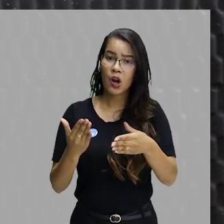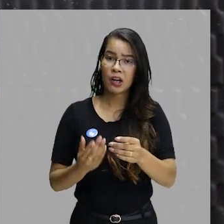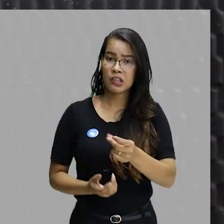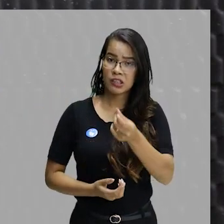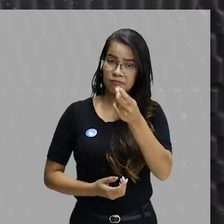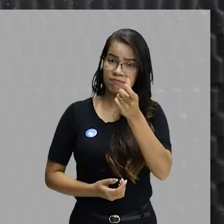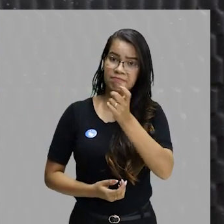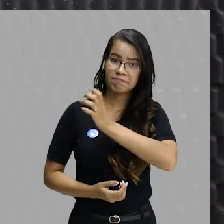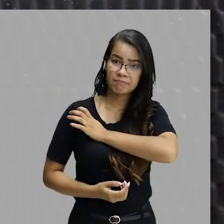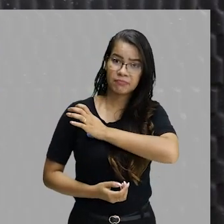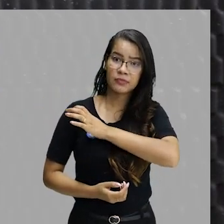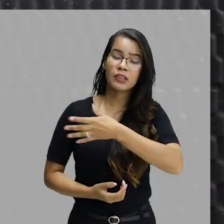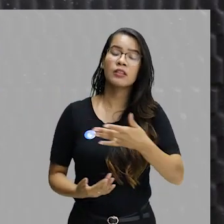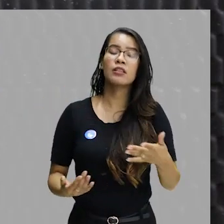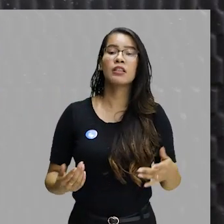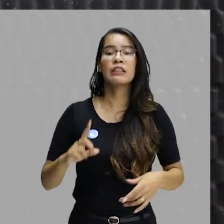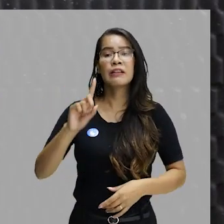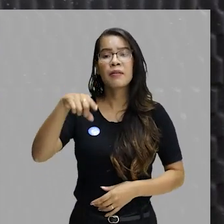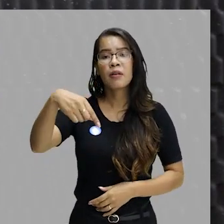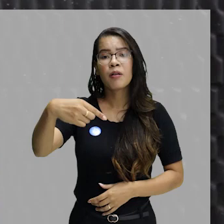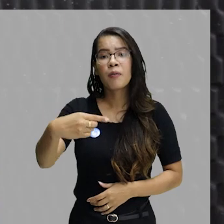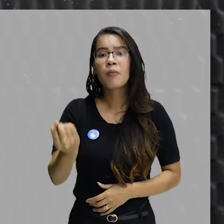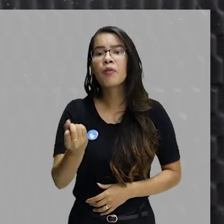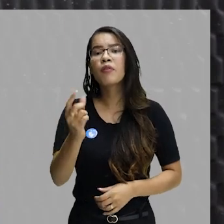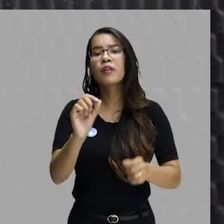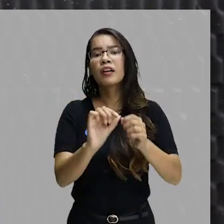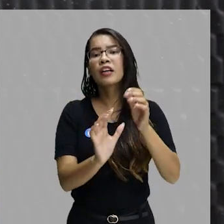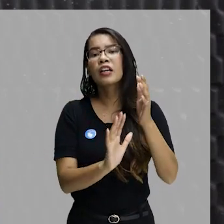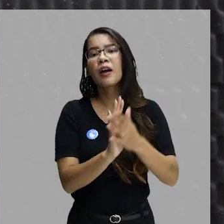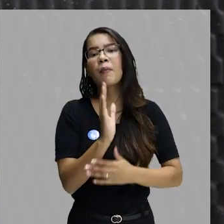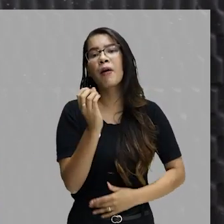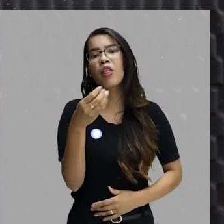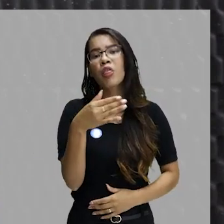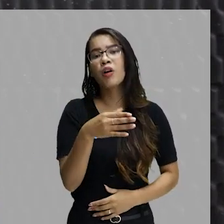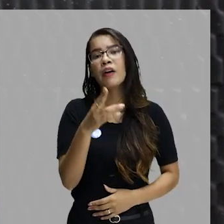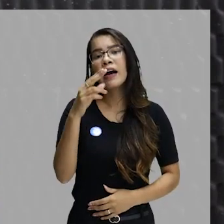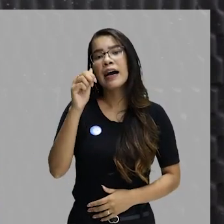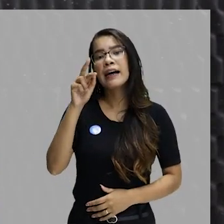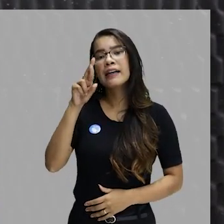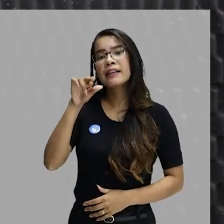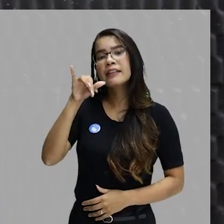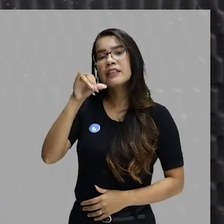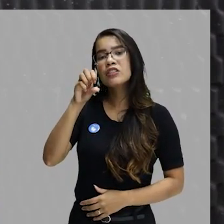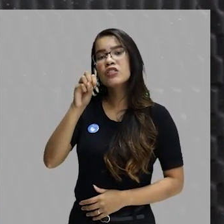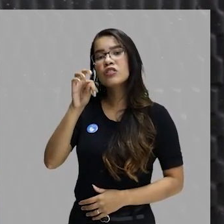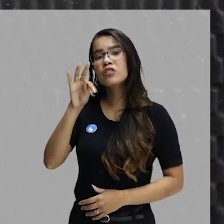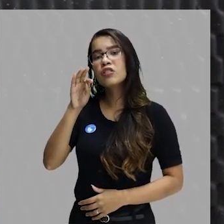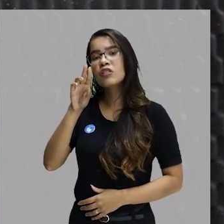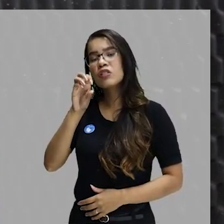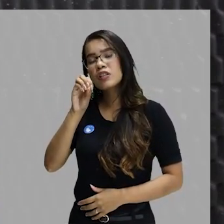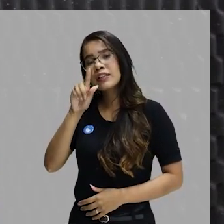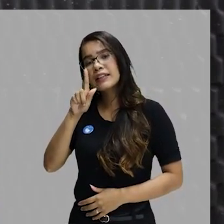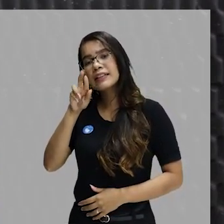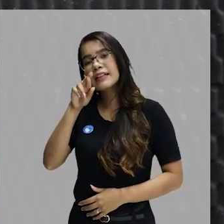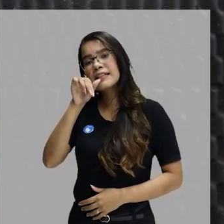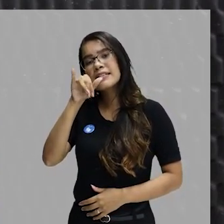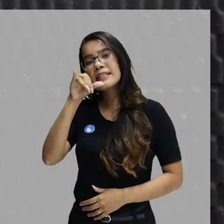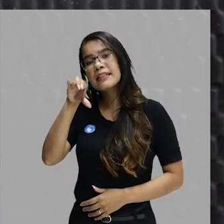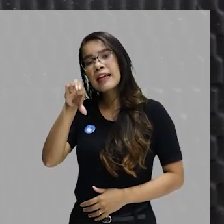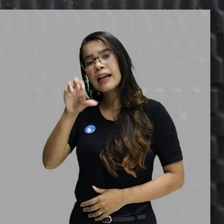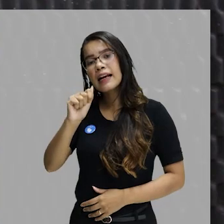vão compor, inclusive, uma nova aristocracia dentro da sociedade romana. Então, os plebeus eles vão